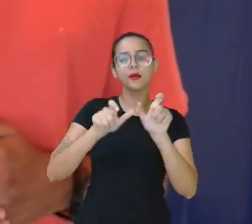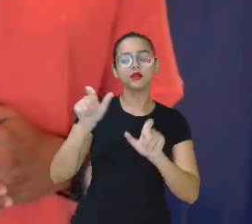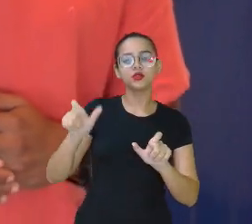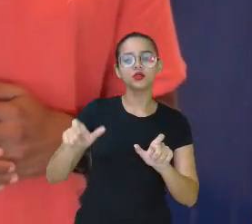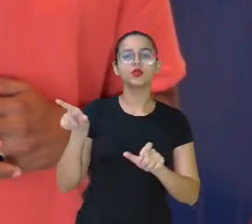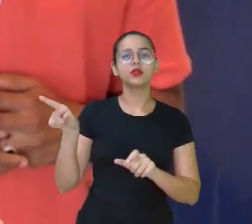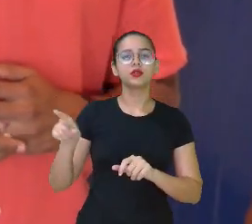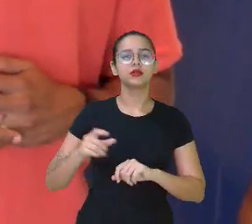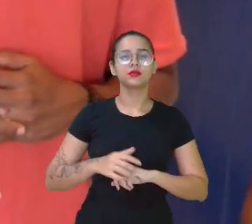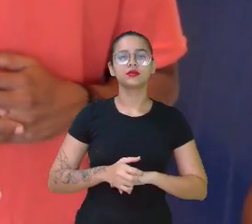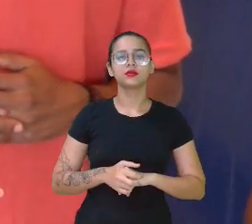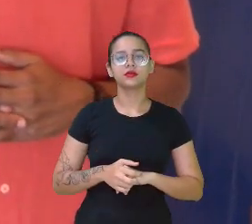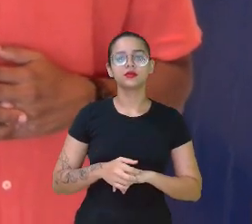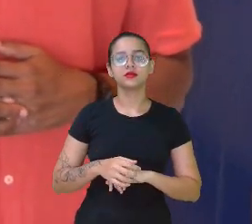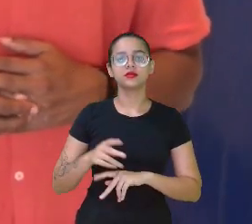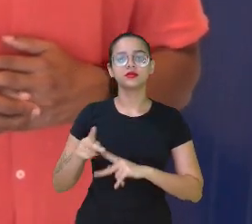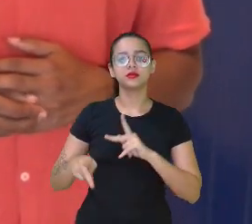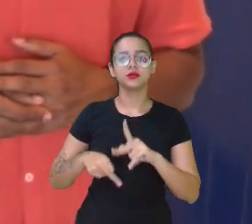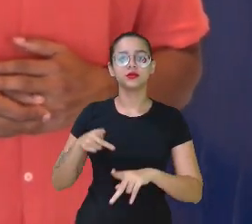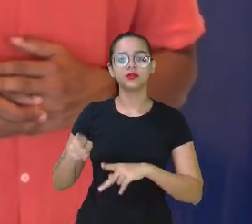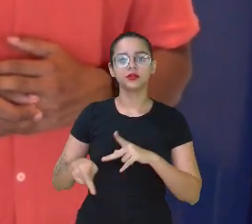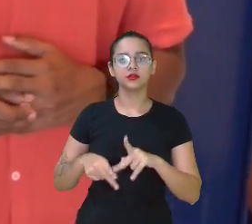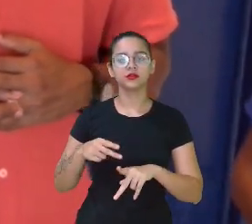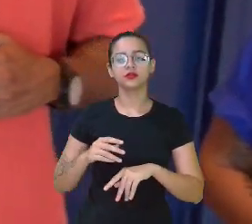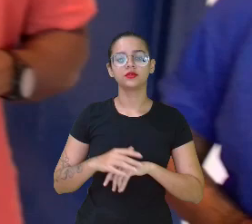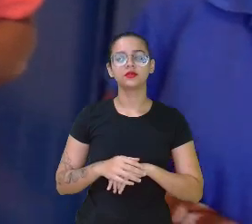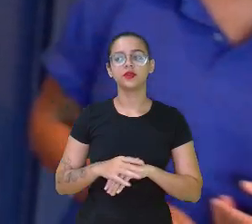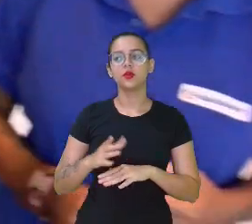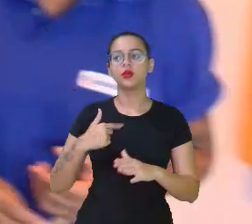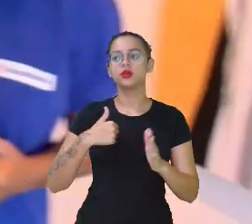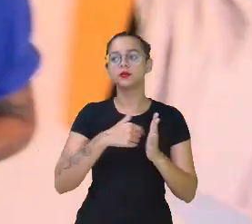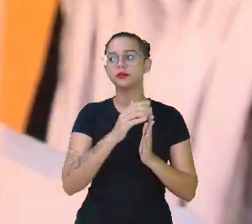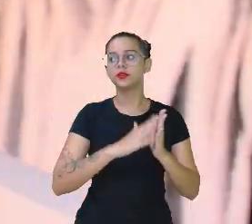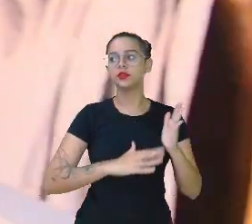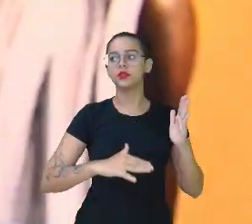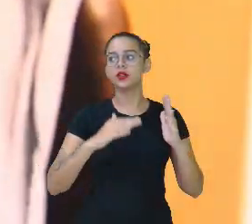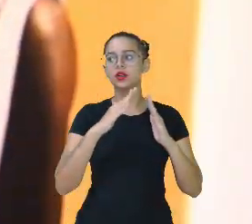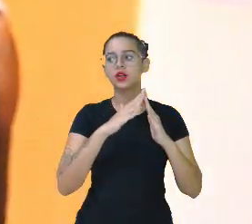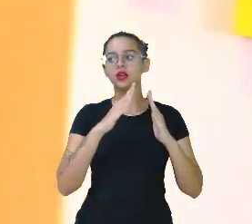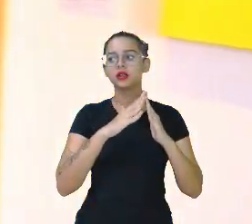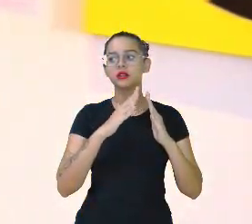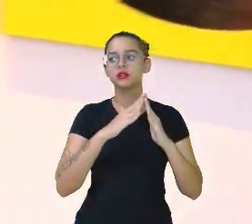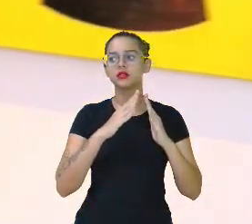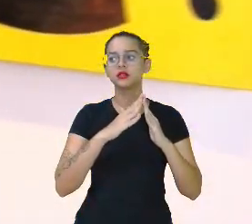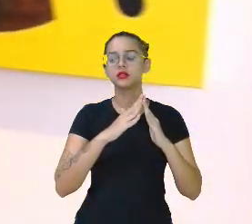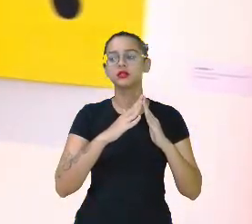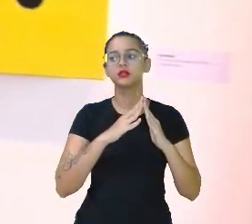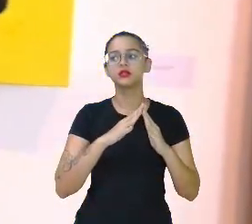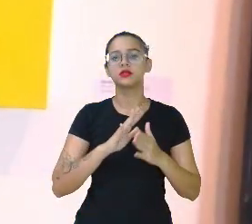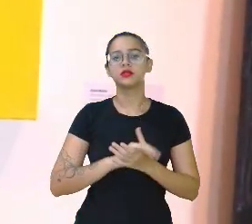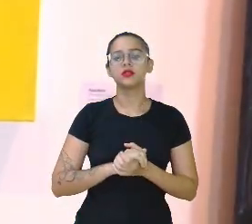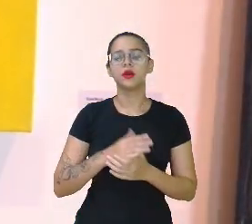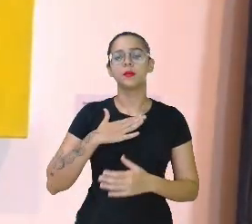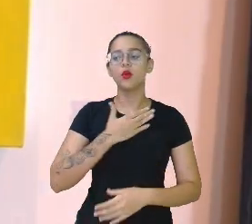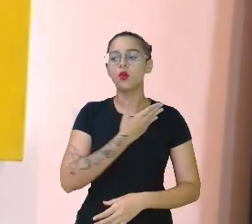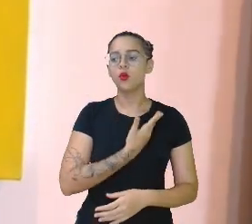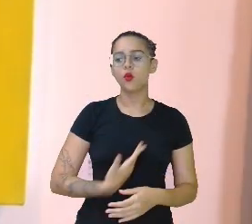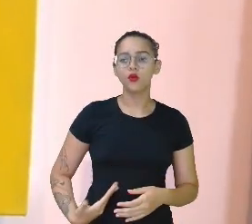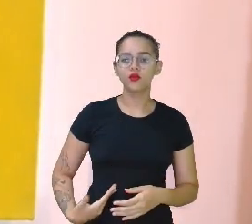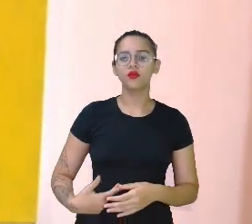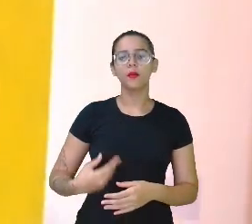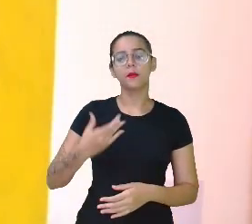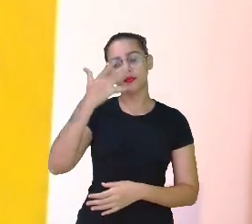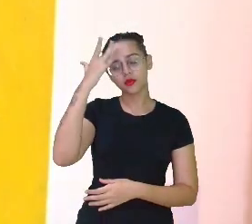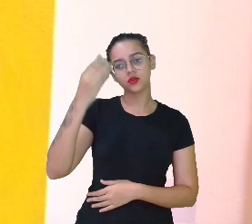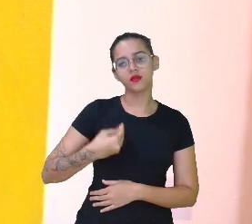elevar a autoestima desse povo, né? Quando eu pinto uma casa de uma pessoa que assim está desassistida pelo governo, uma pessoa que vive